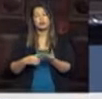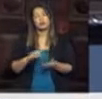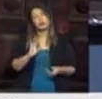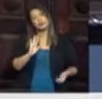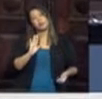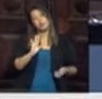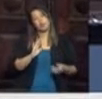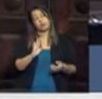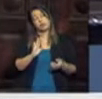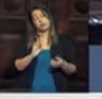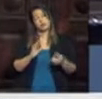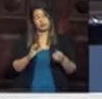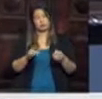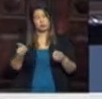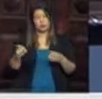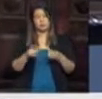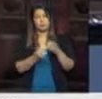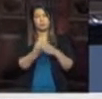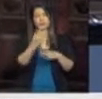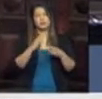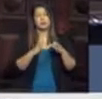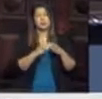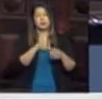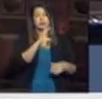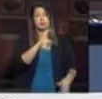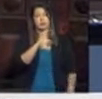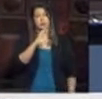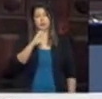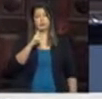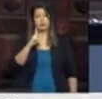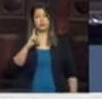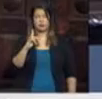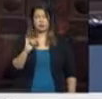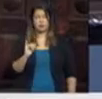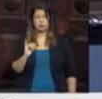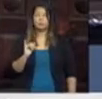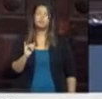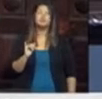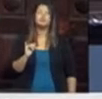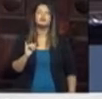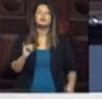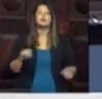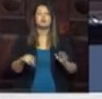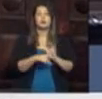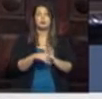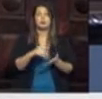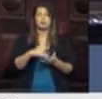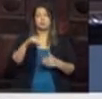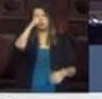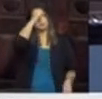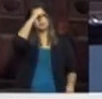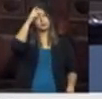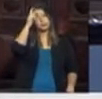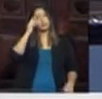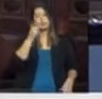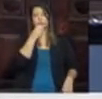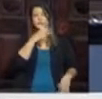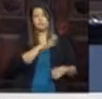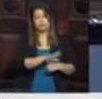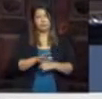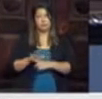CPI dos benefícios fiscais. E vamos ver se com esse trabalho todo